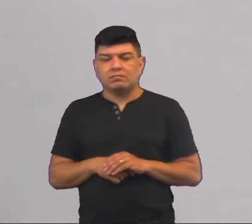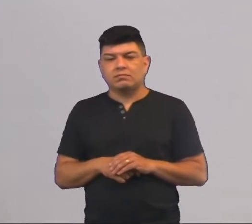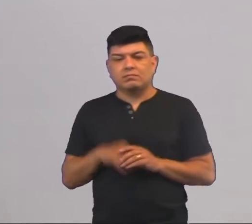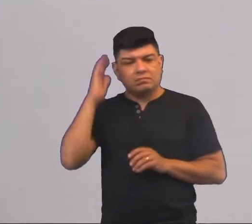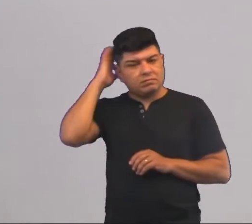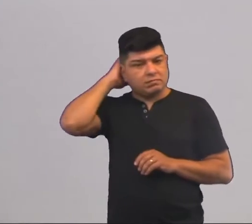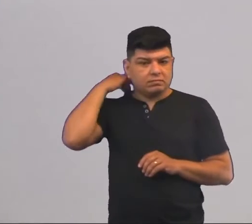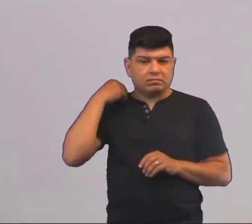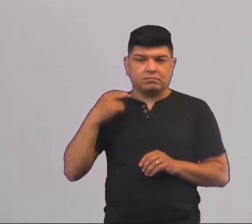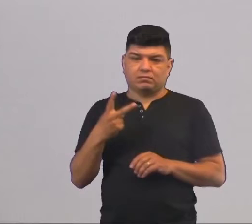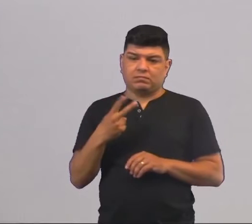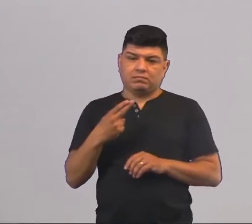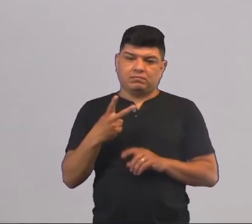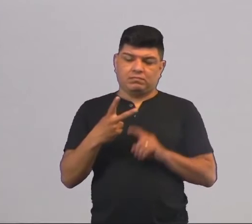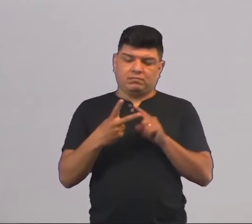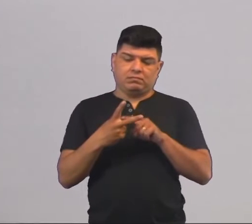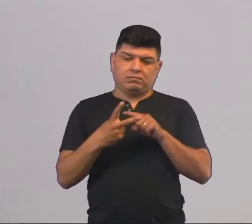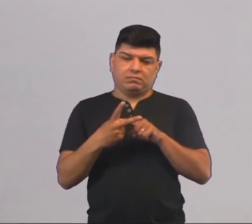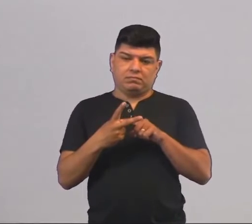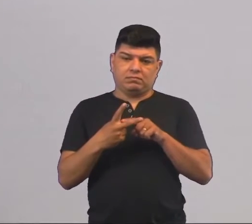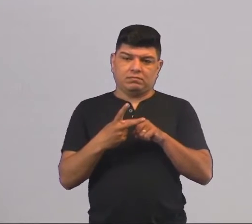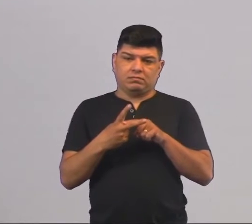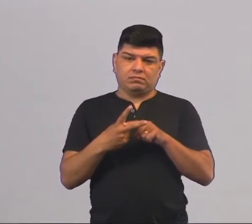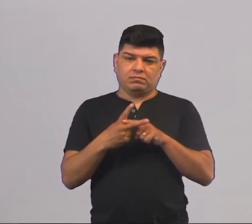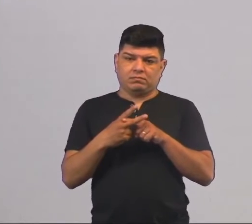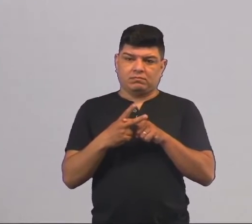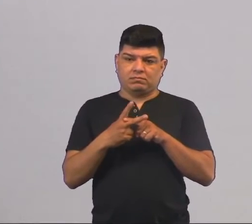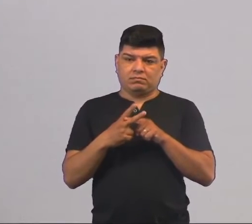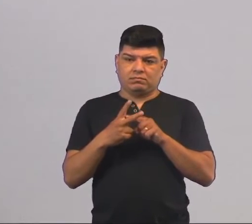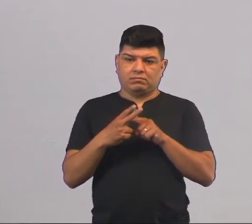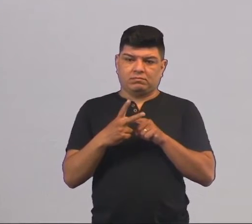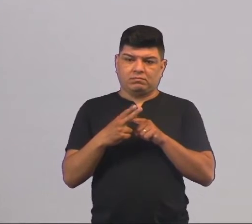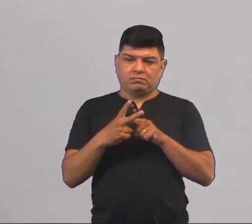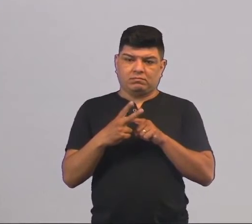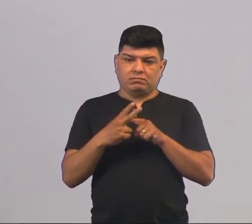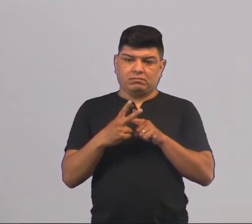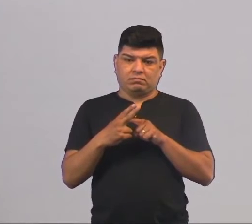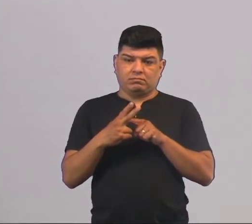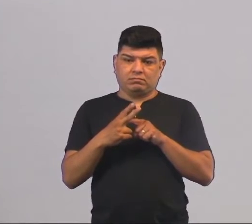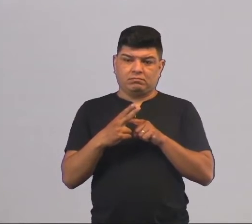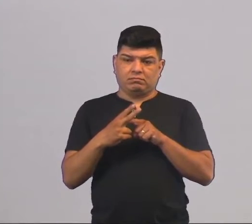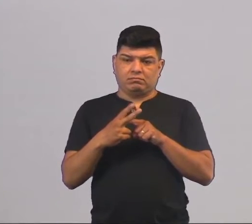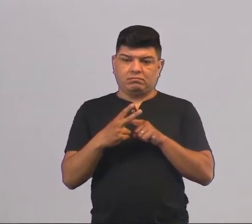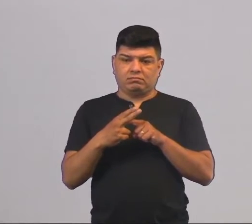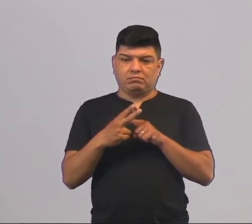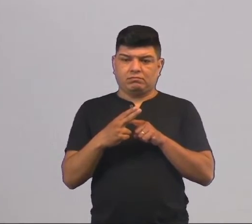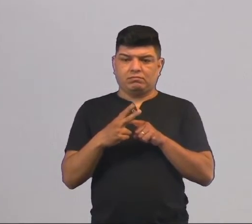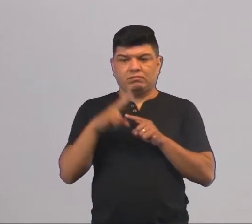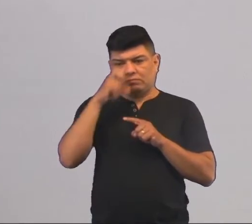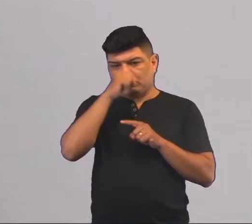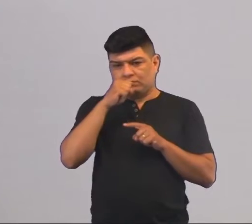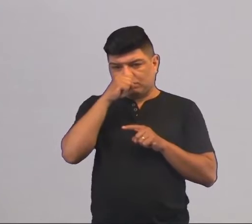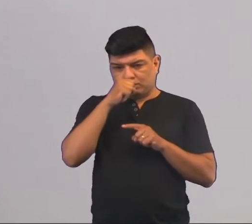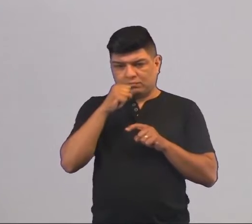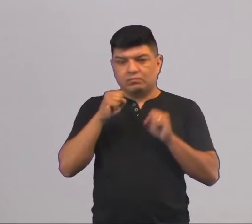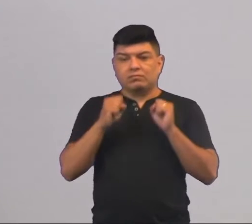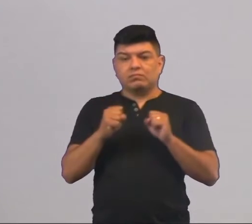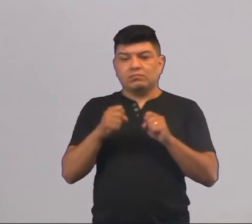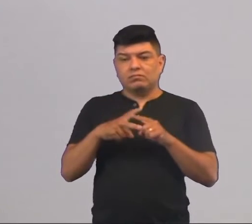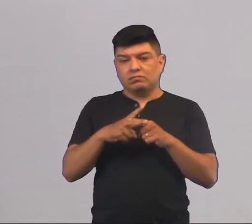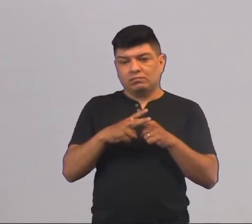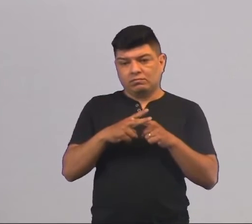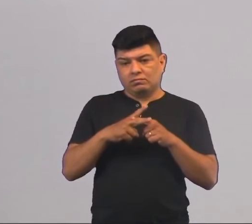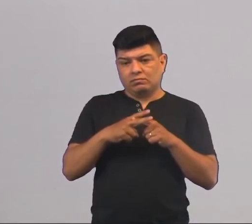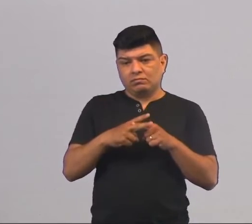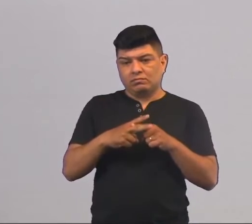regulando a abertura da tesoura o ponto de apoio EA lâmina dela e esse vai ser a força existente aonde